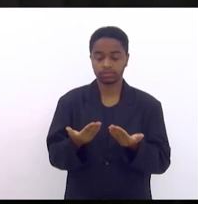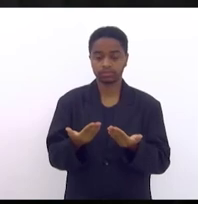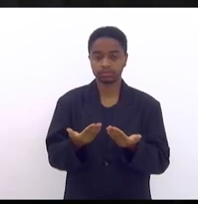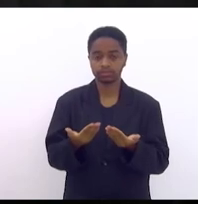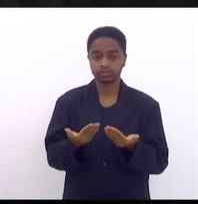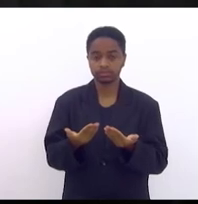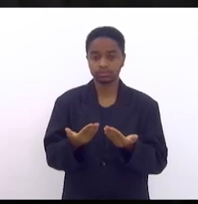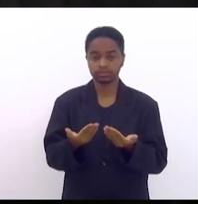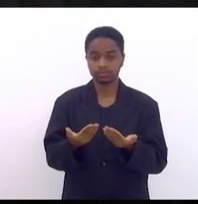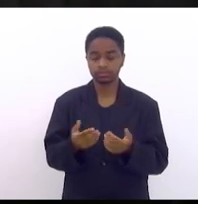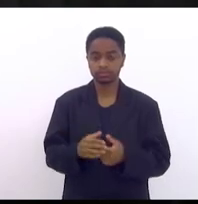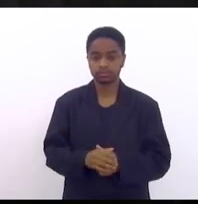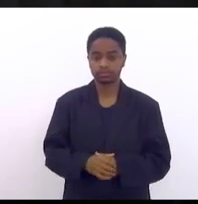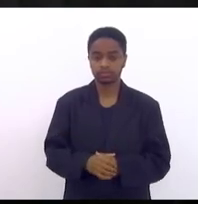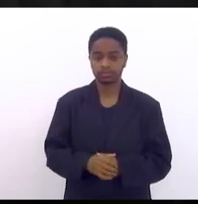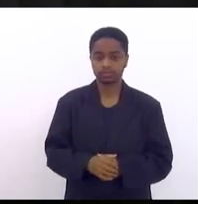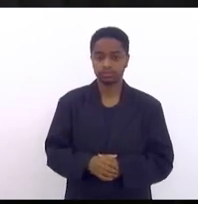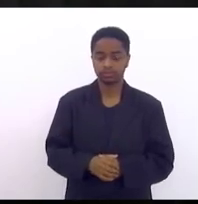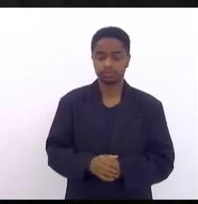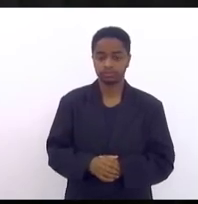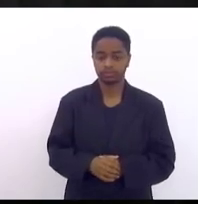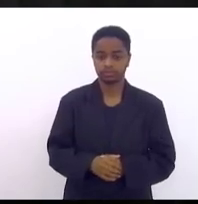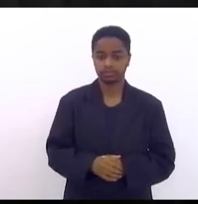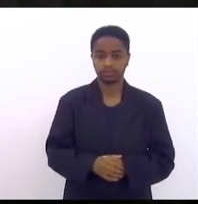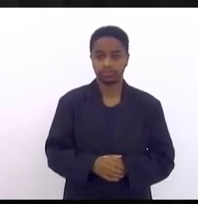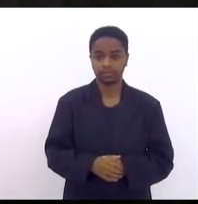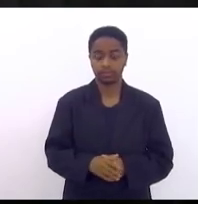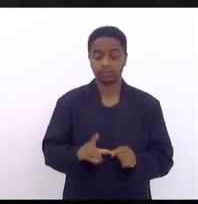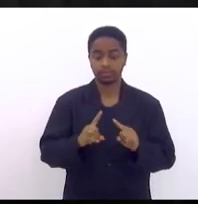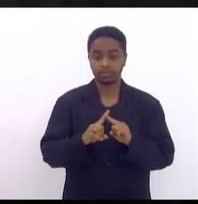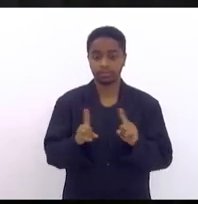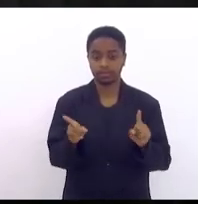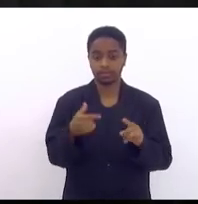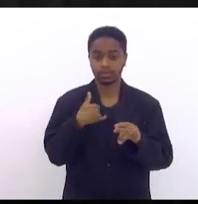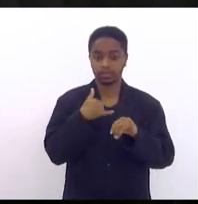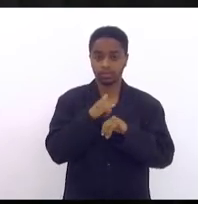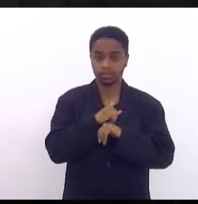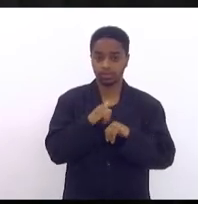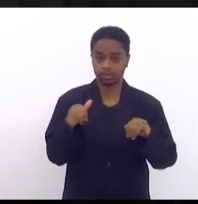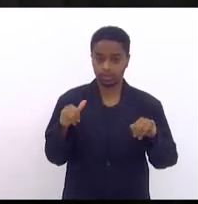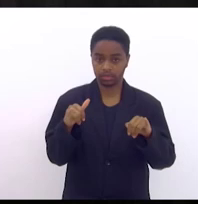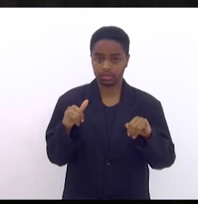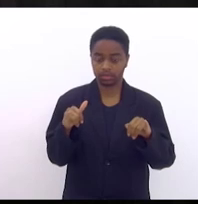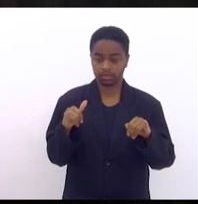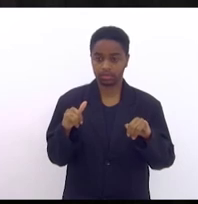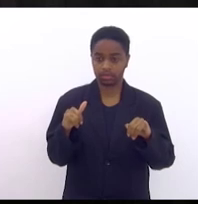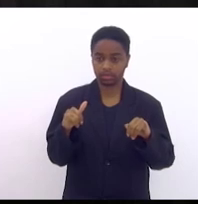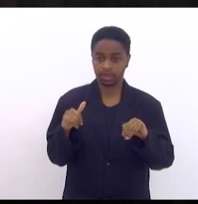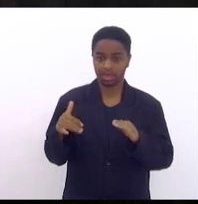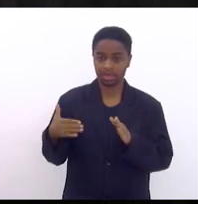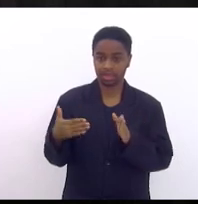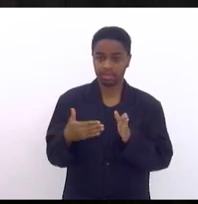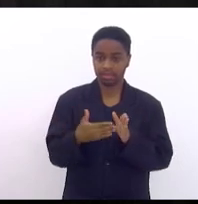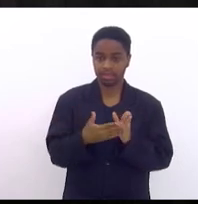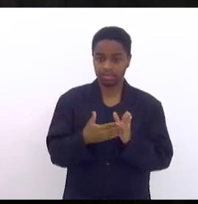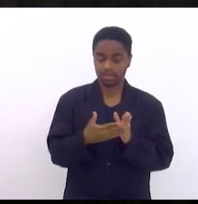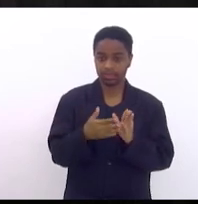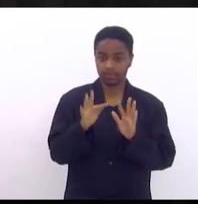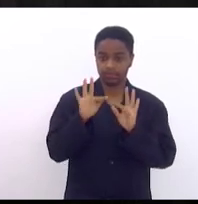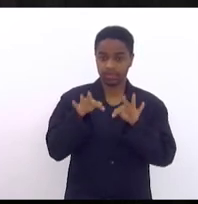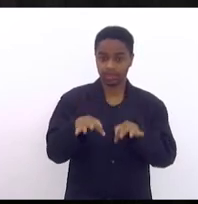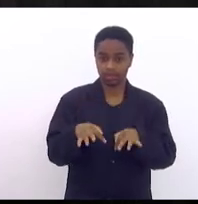o dia de hoje com essa fala, mas dizendo que até o final da semana que